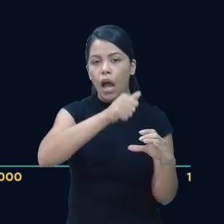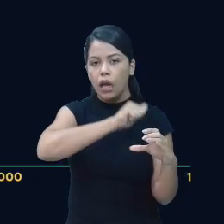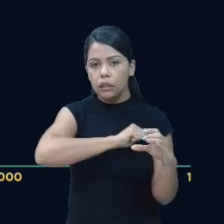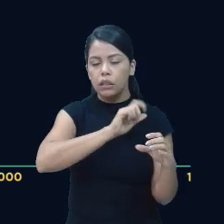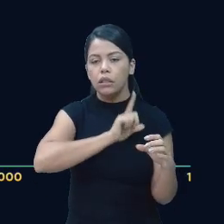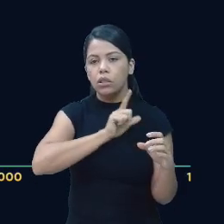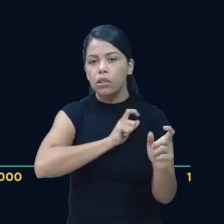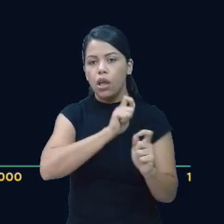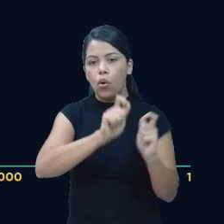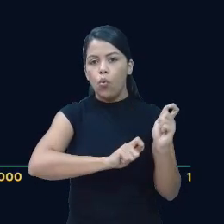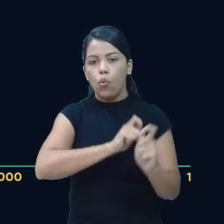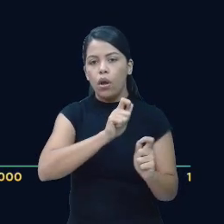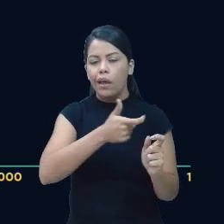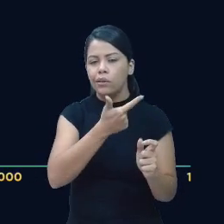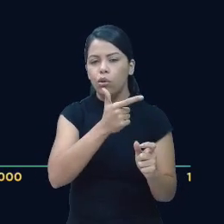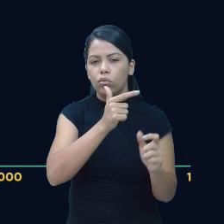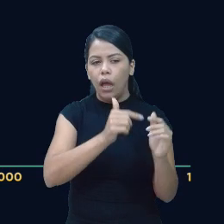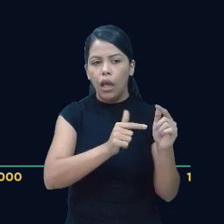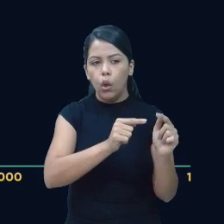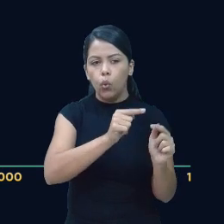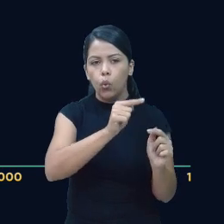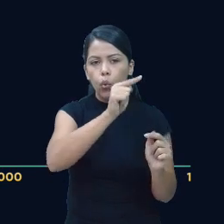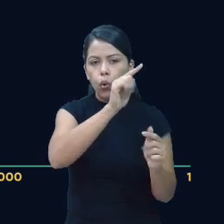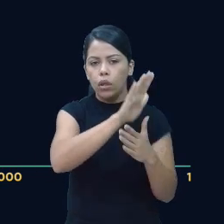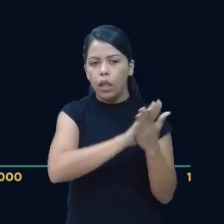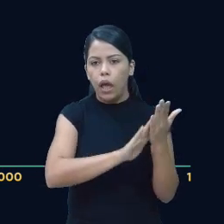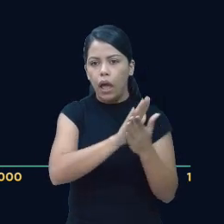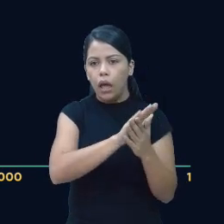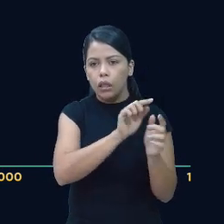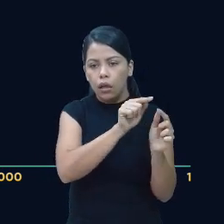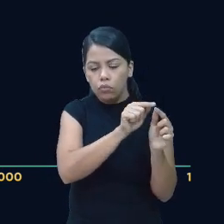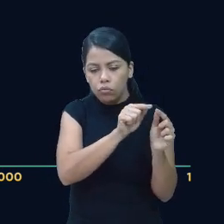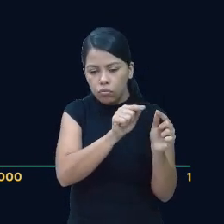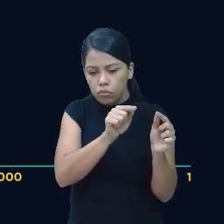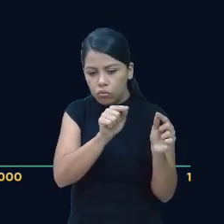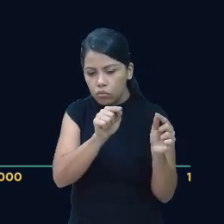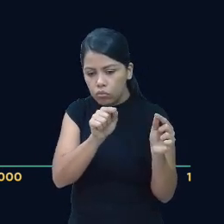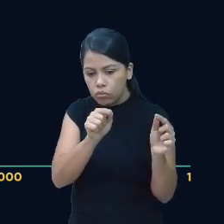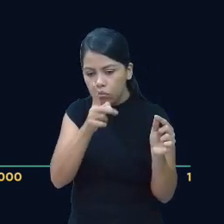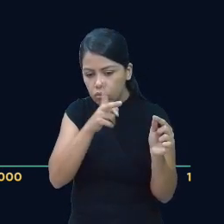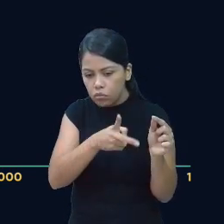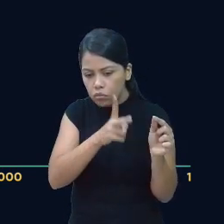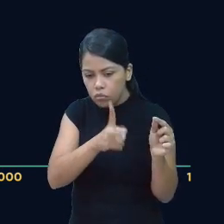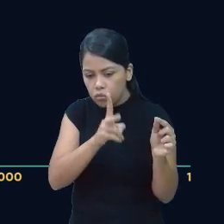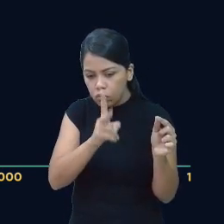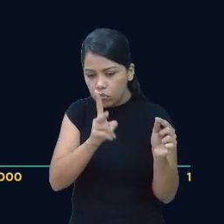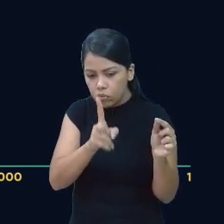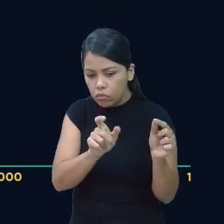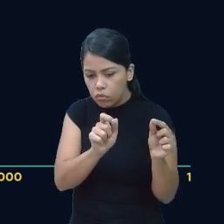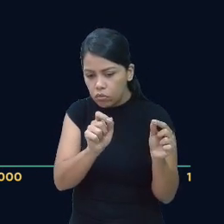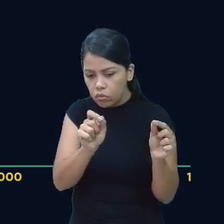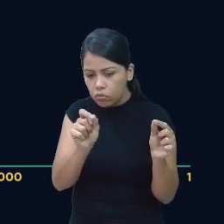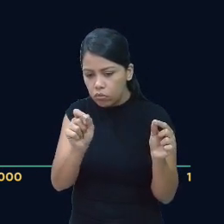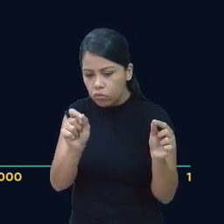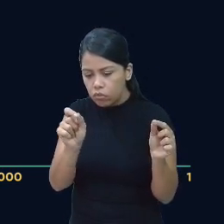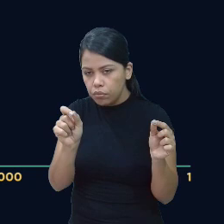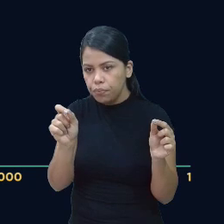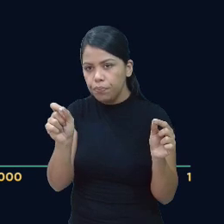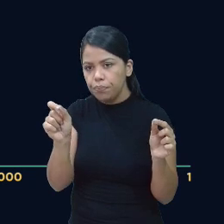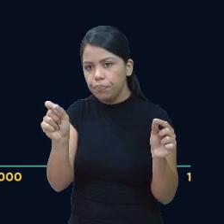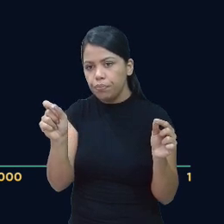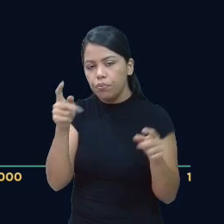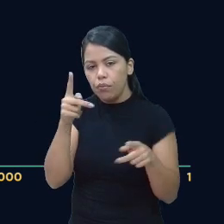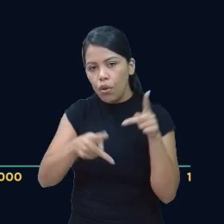praticamente crescimento nenhum, né? Ou seja, a população mundial, ela ficou constante praticamente nesse período todo